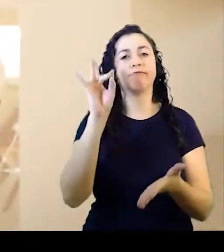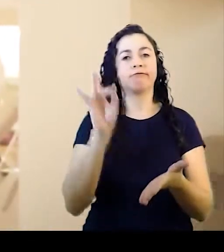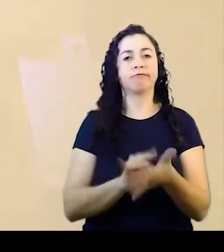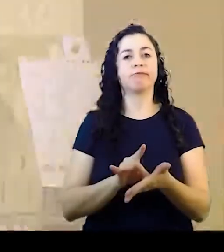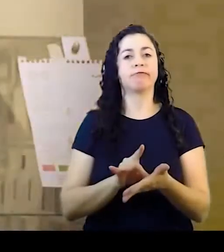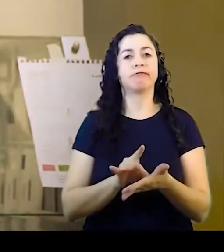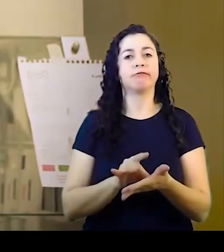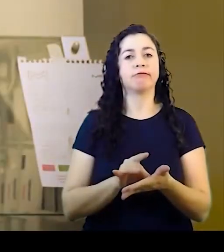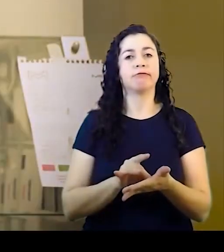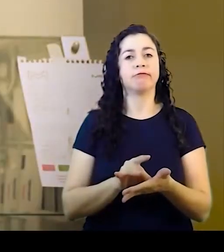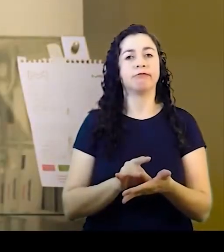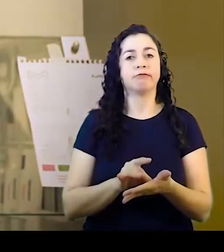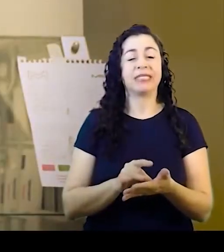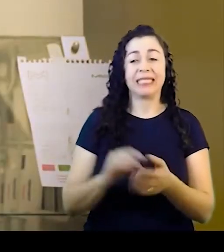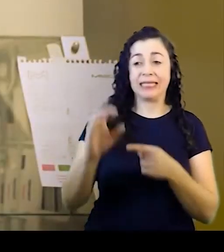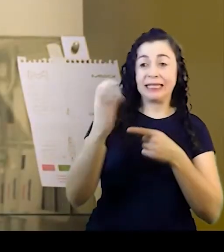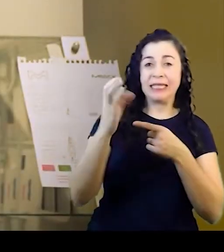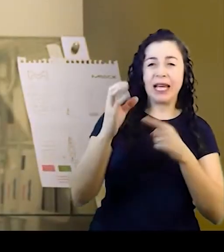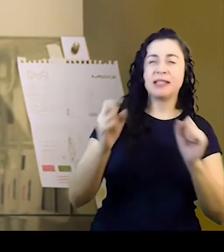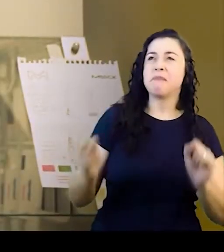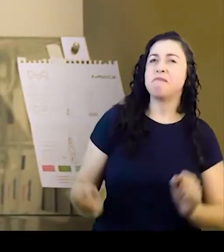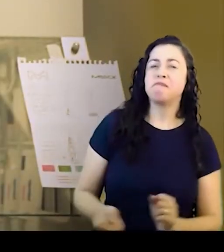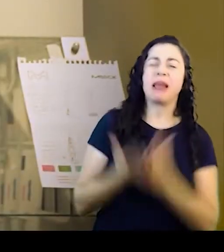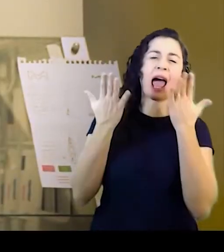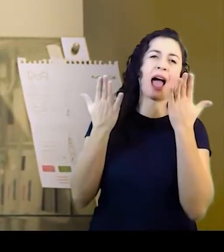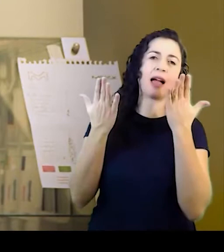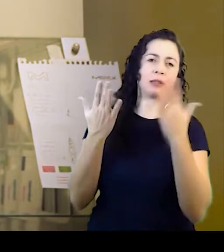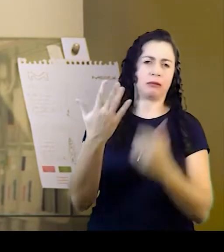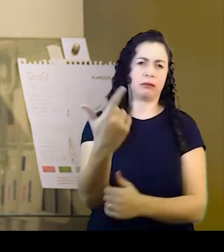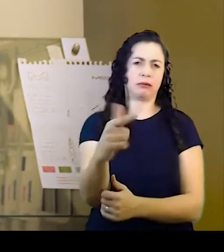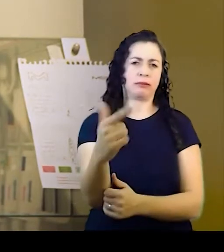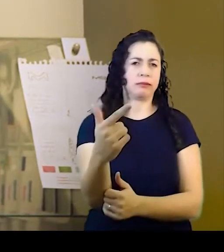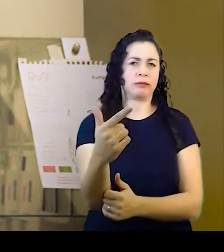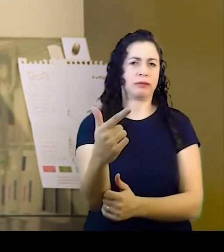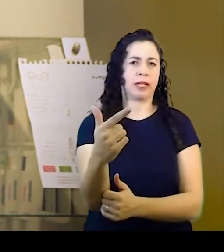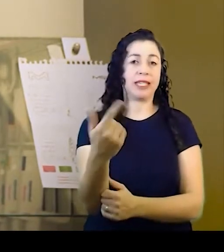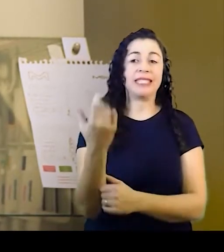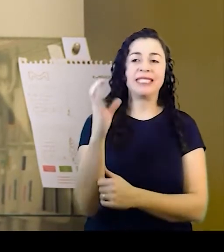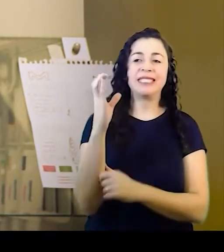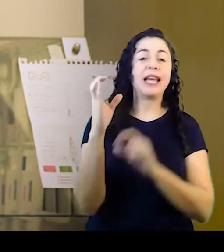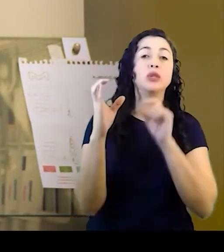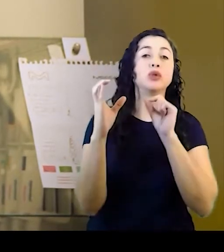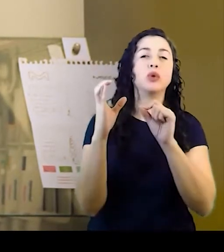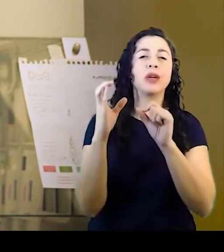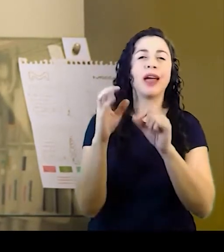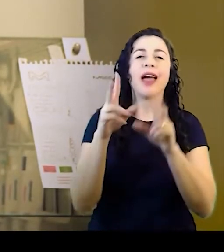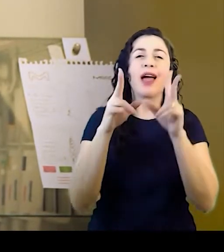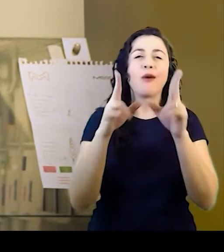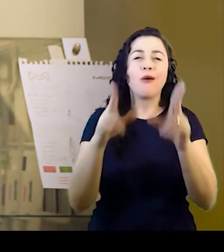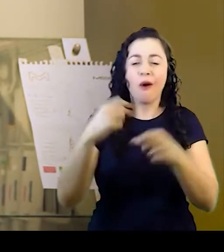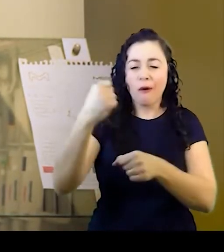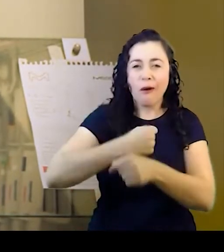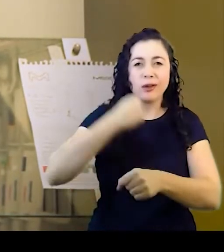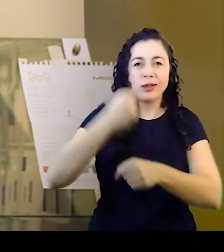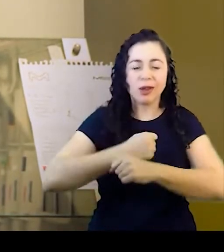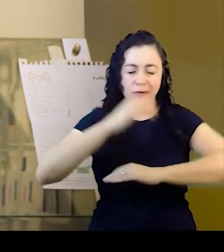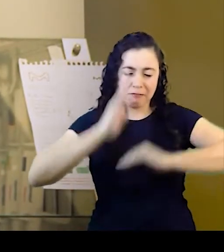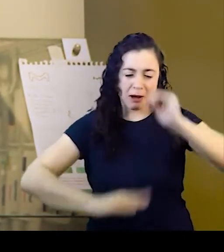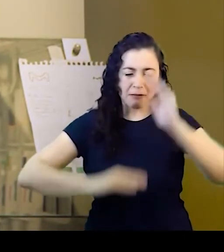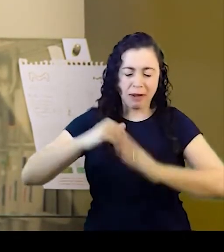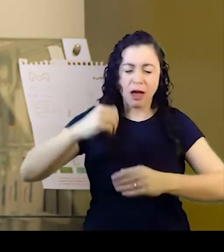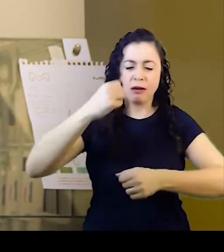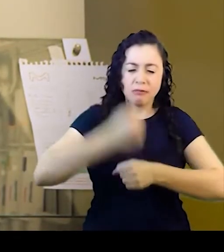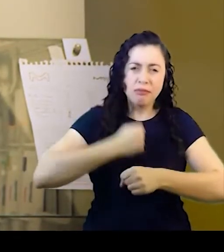sociedade. Em ciência não tem milagre, né? Eu sempre falo assim que a ciência é feita com tijolinhos. Então a gente vai colocando